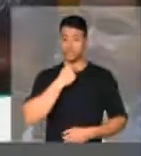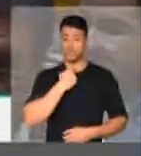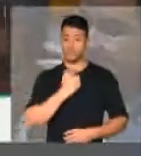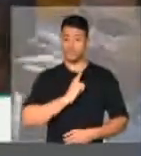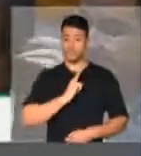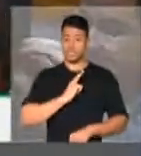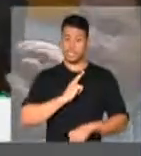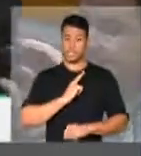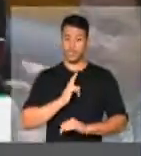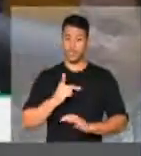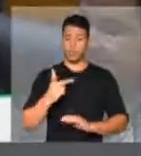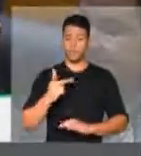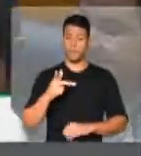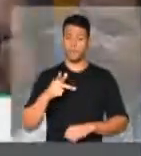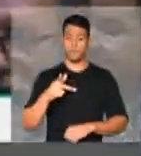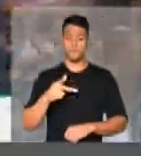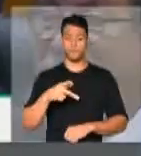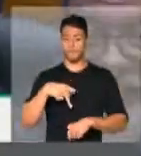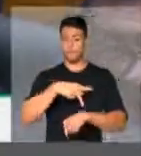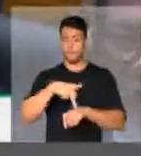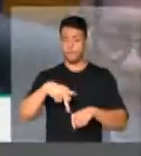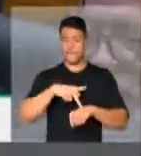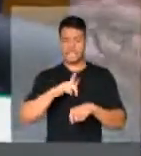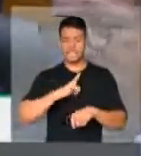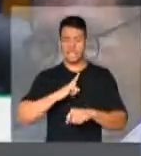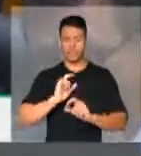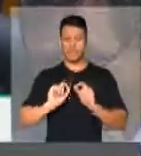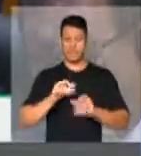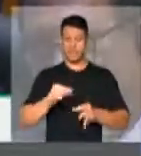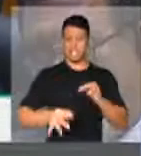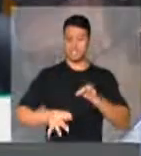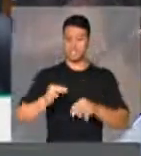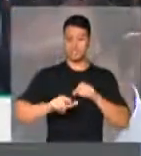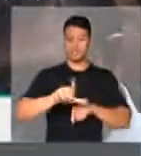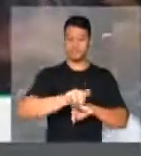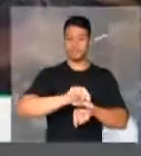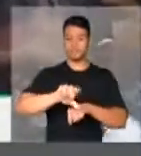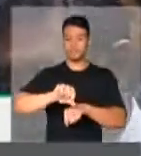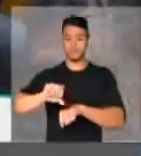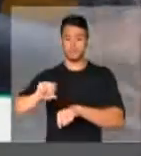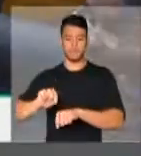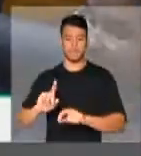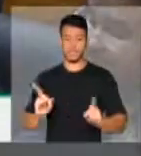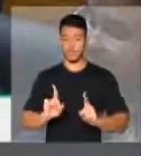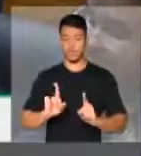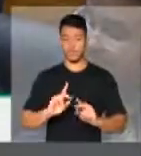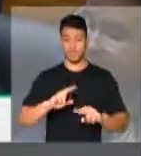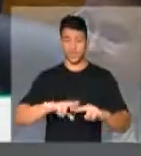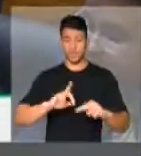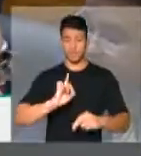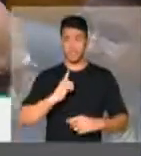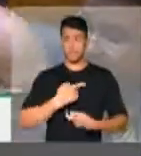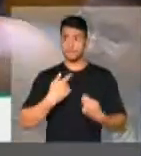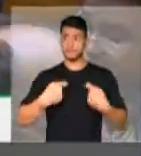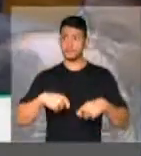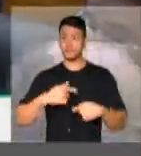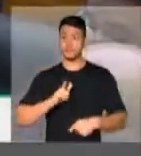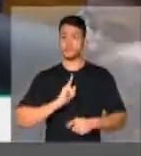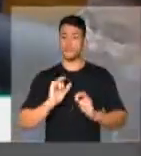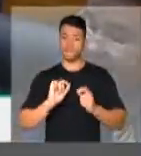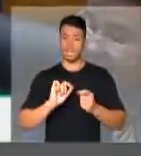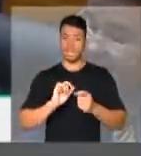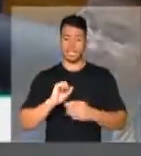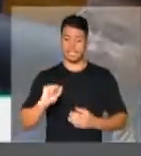como perdura até hoje, uma justiça seletiva, que a gente garanta a formalidade do processo e, com isso, a gente possa ter, de forma